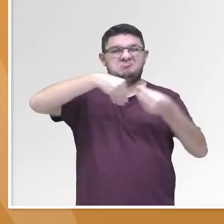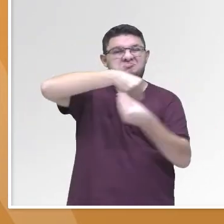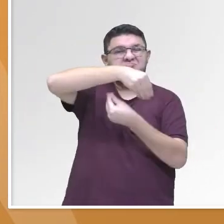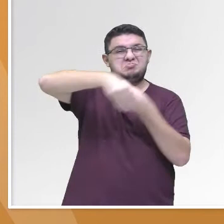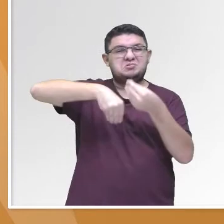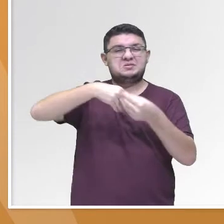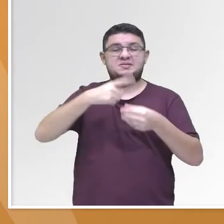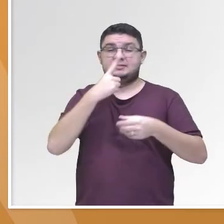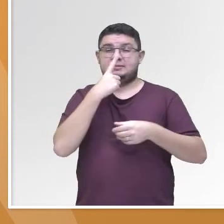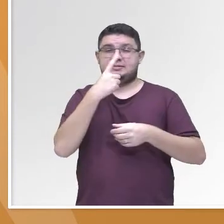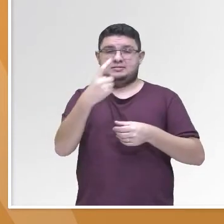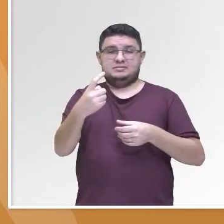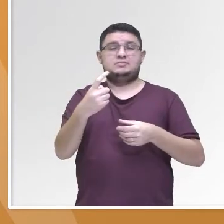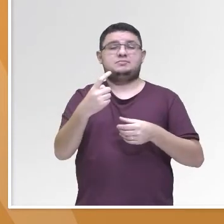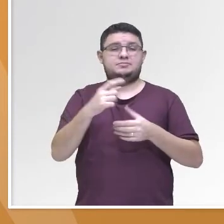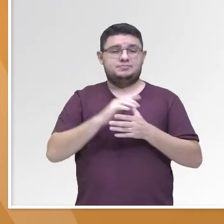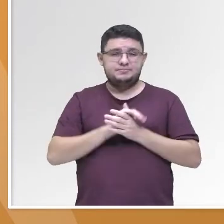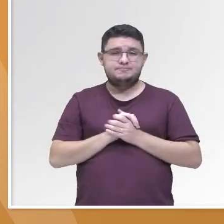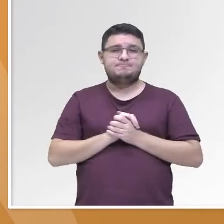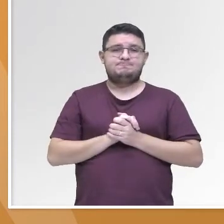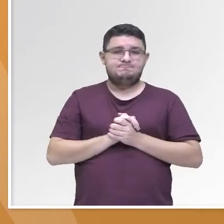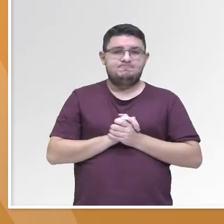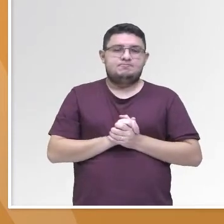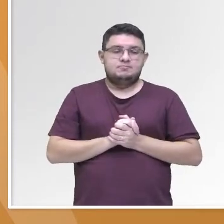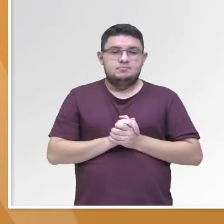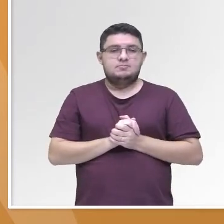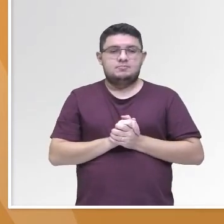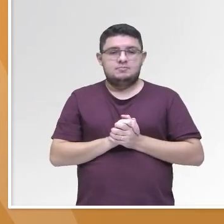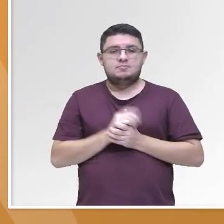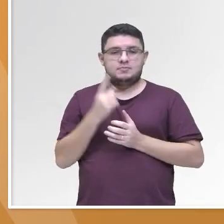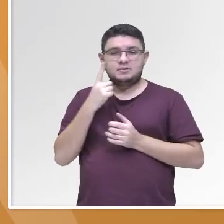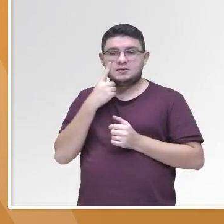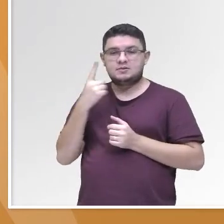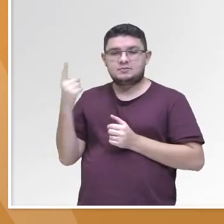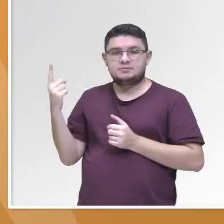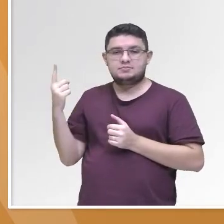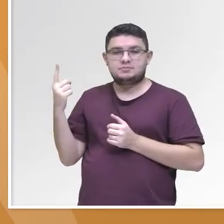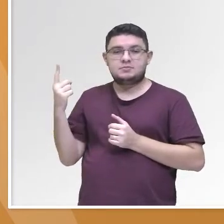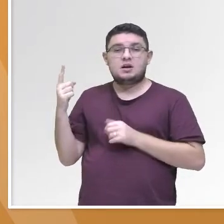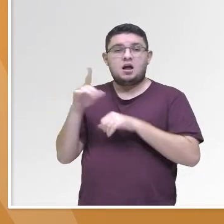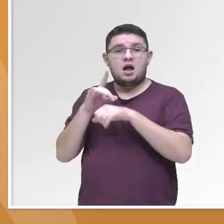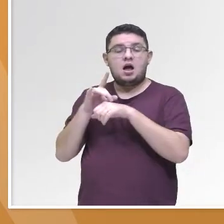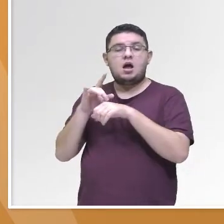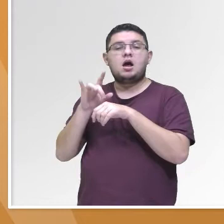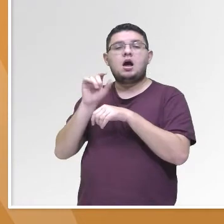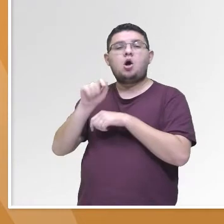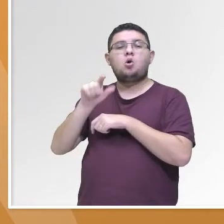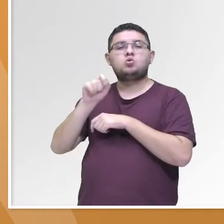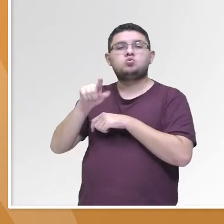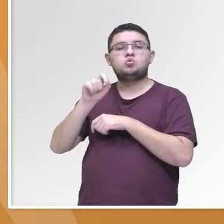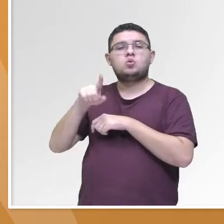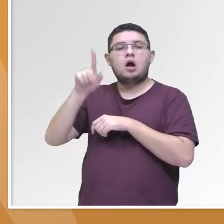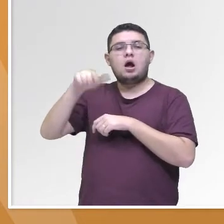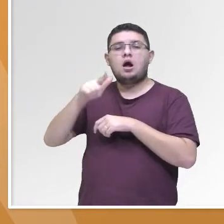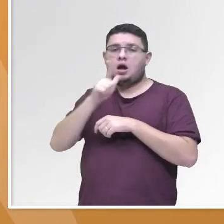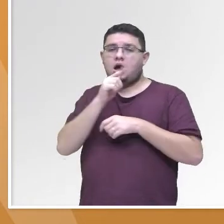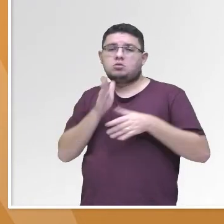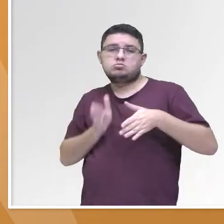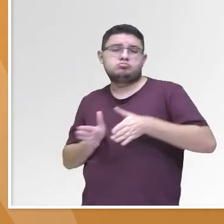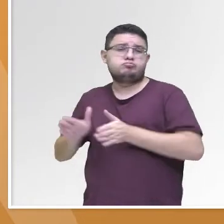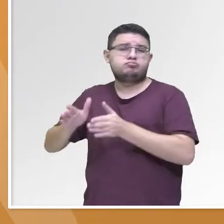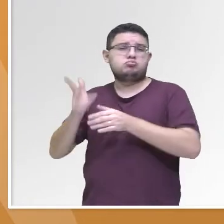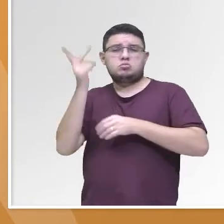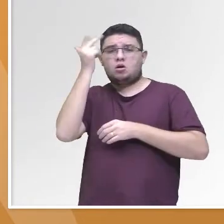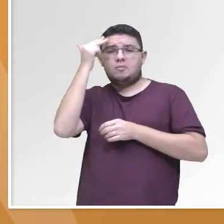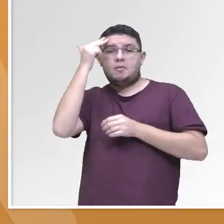do chorume, e também o lençol freático, né? Que está aqui de azul, olha, atingindo toda essa área. Então,